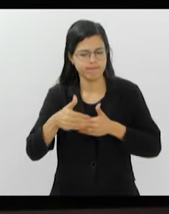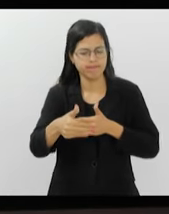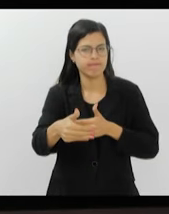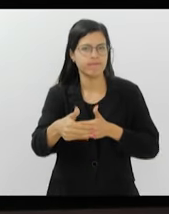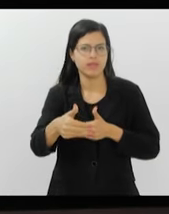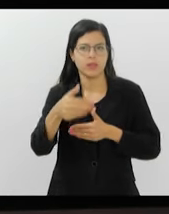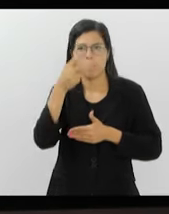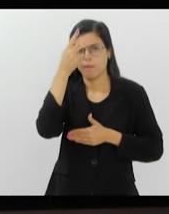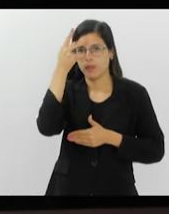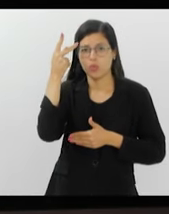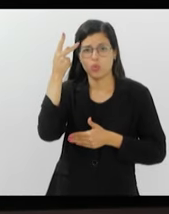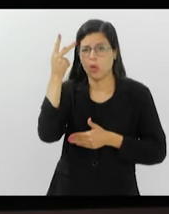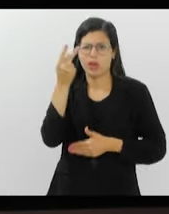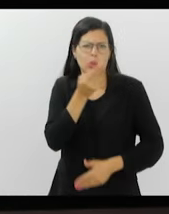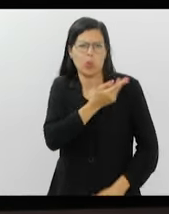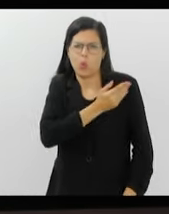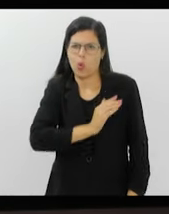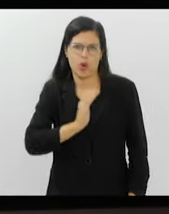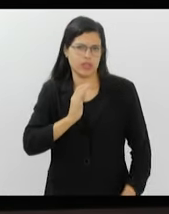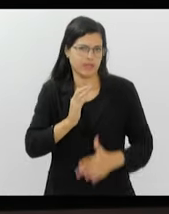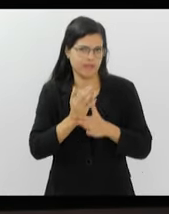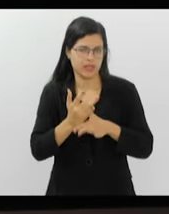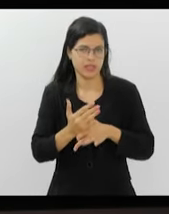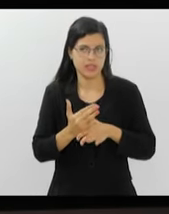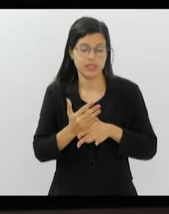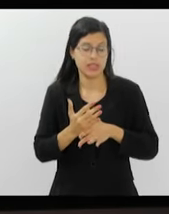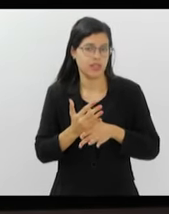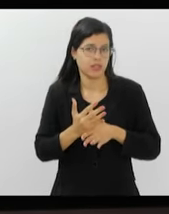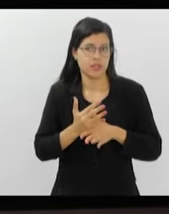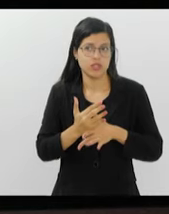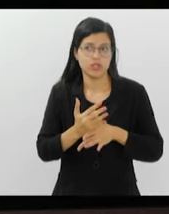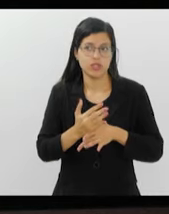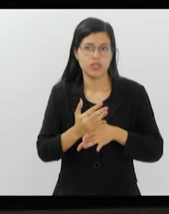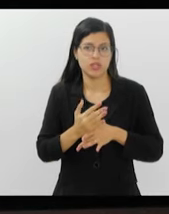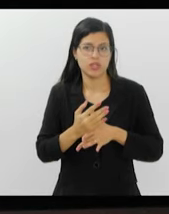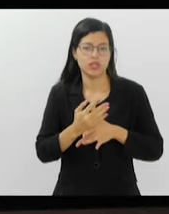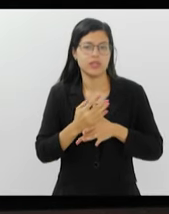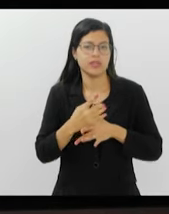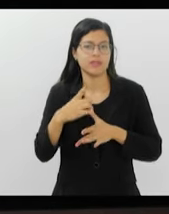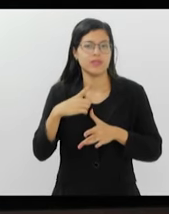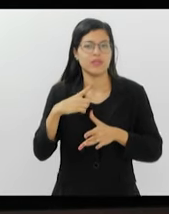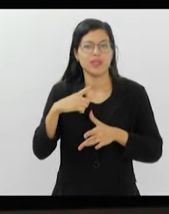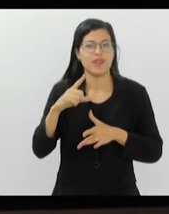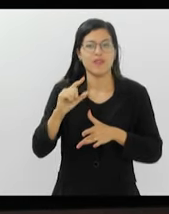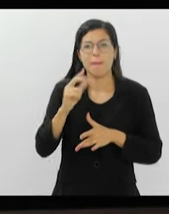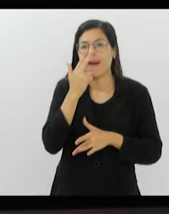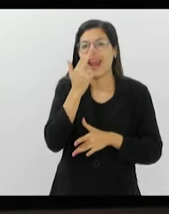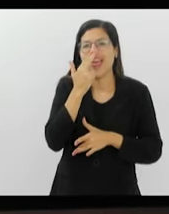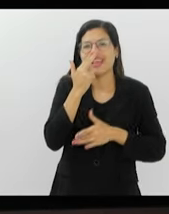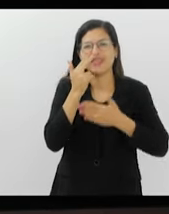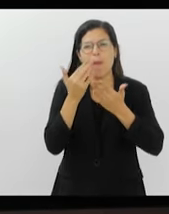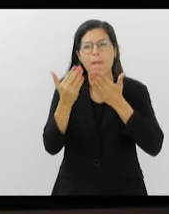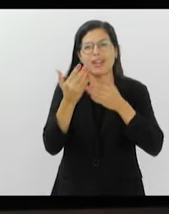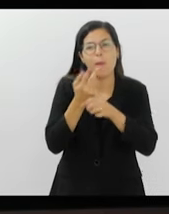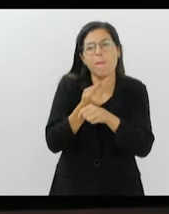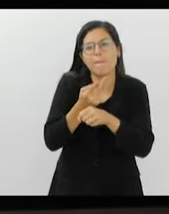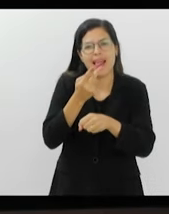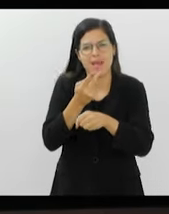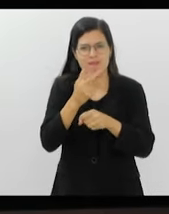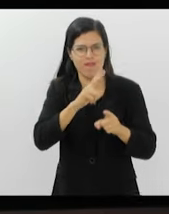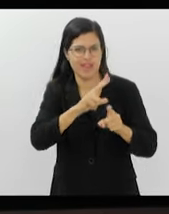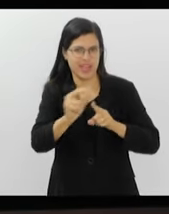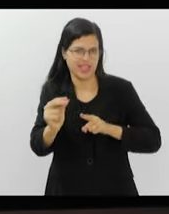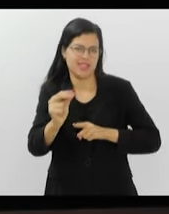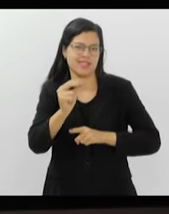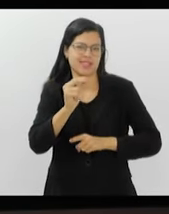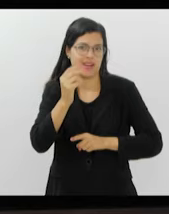gosta da cidade aquele que recebeu como prêmio de consolação